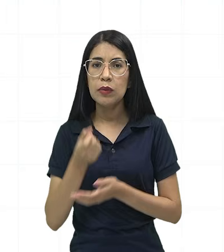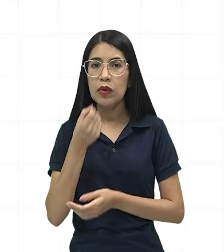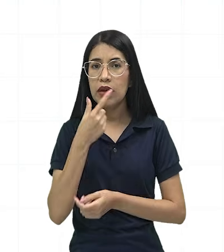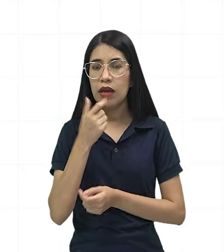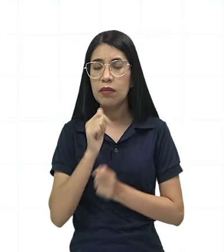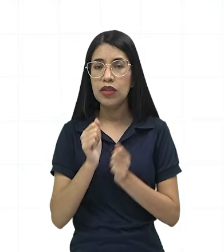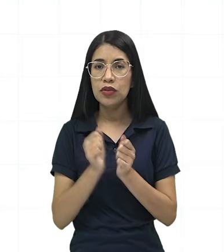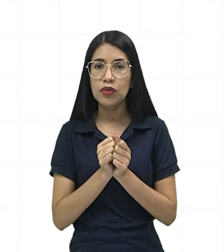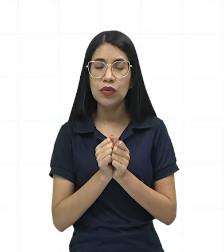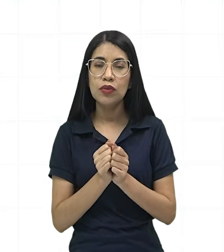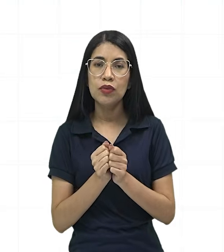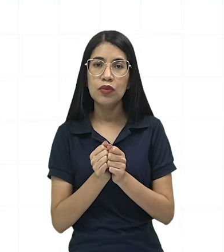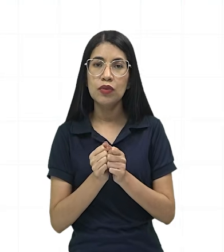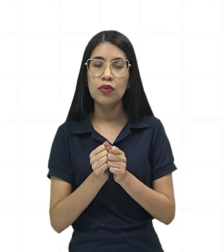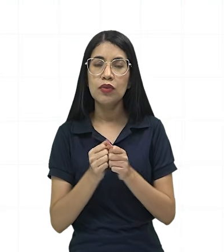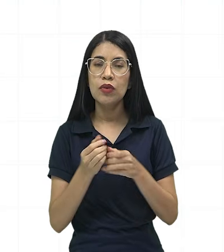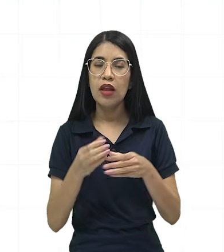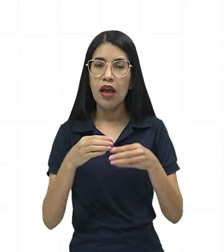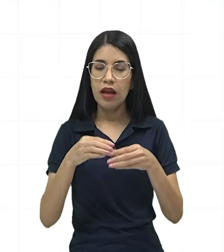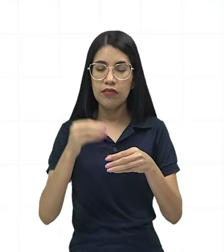vem com essa bula?